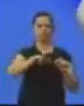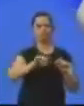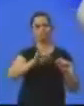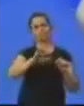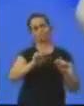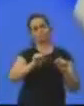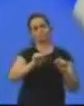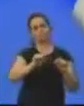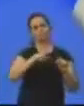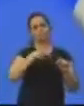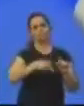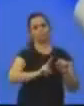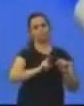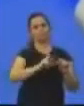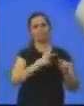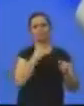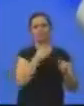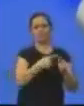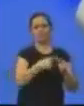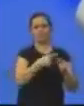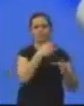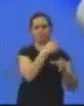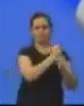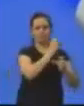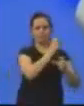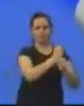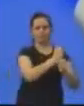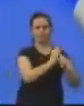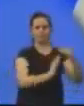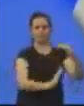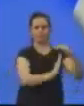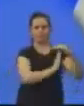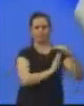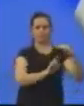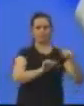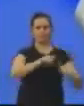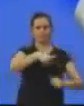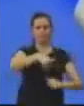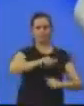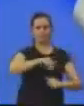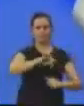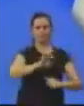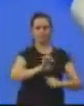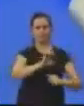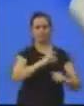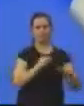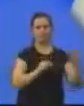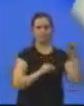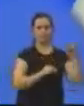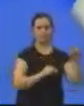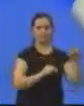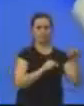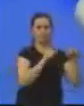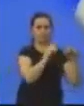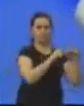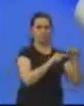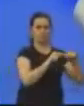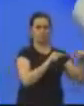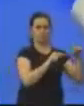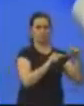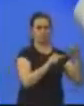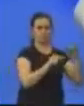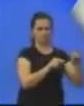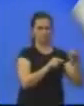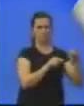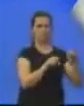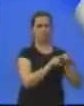Uma função em que eu calculo o limite dessa função para um determinado ponto, então ela é contínua num ponto,